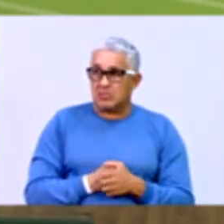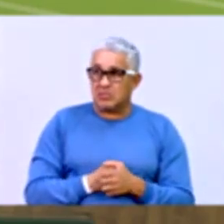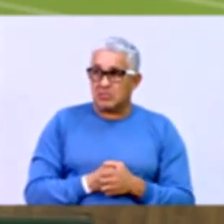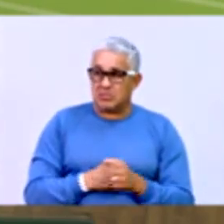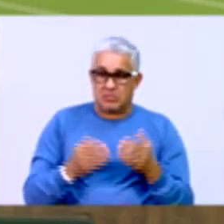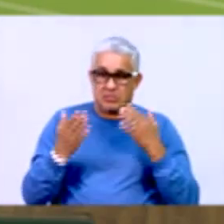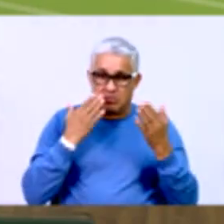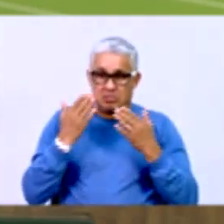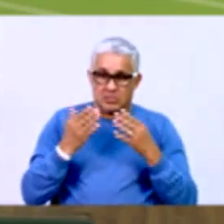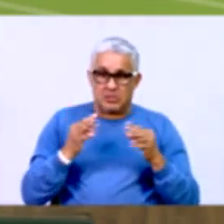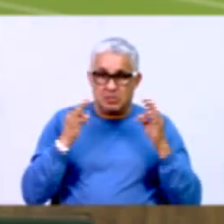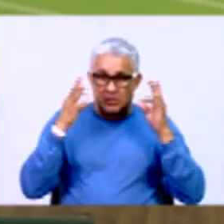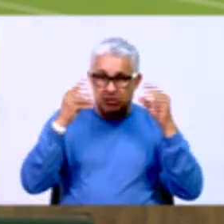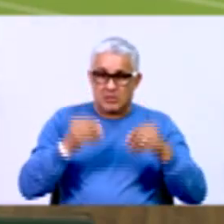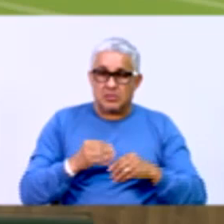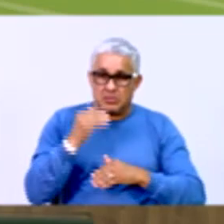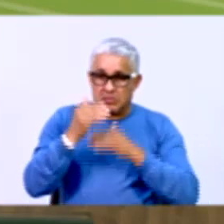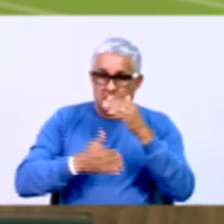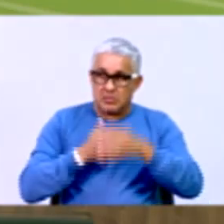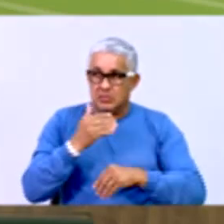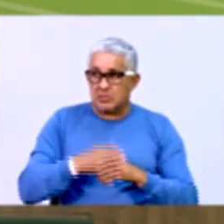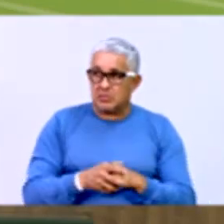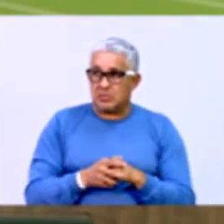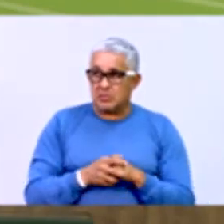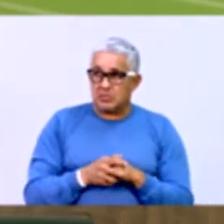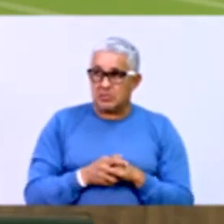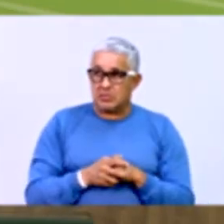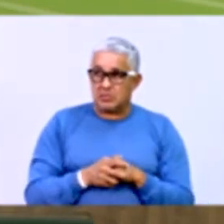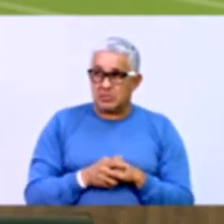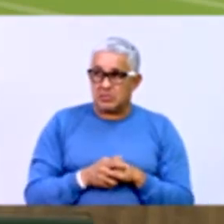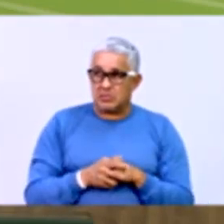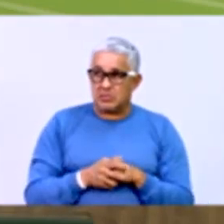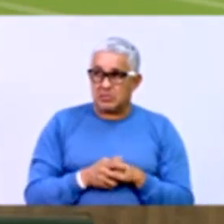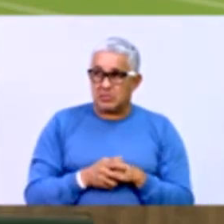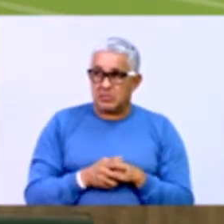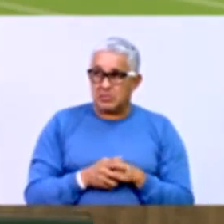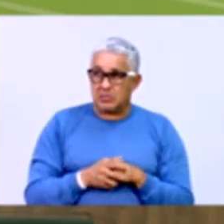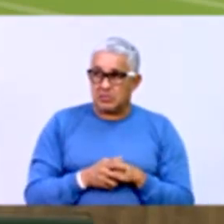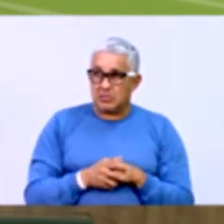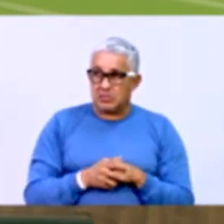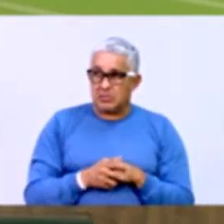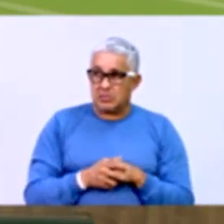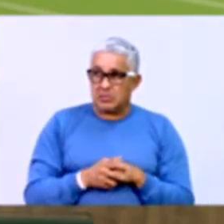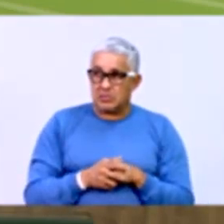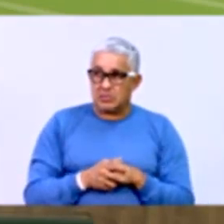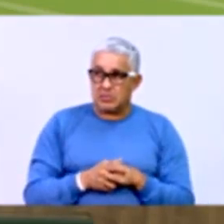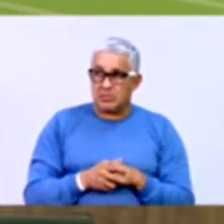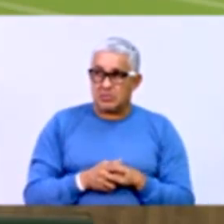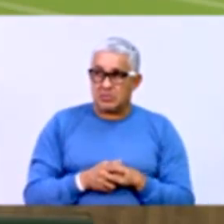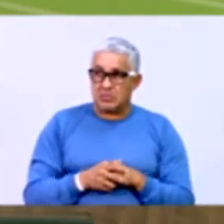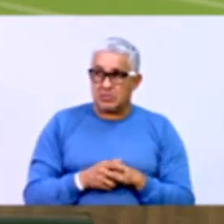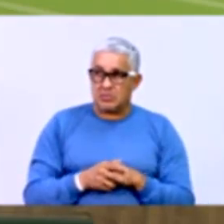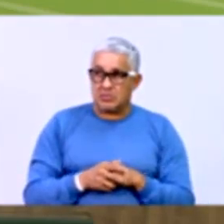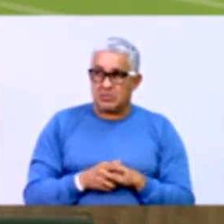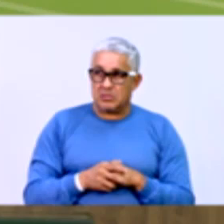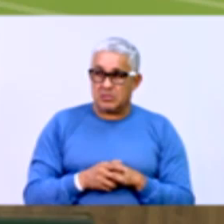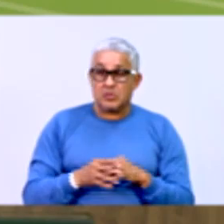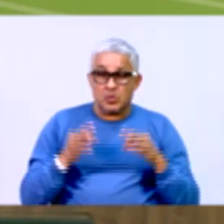analisando todo o processo como um todo, né? Então, todo o processo como um todo, legal, né? Todo o processo.